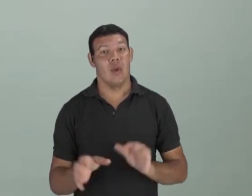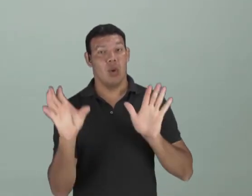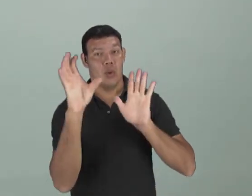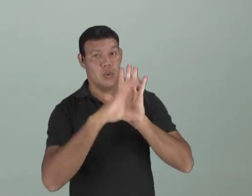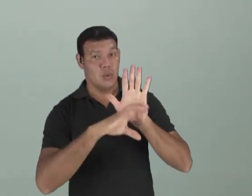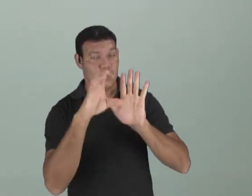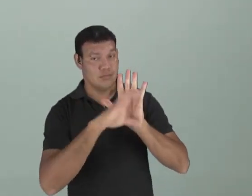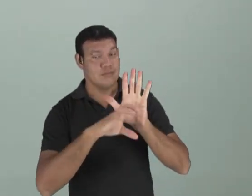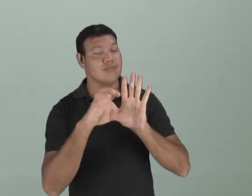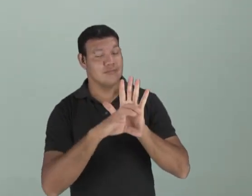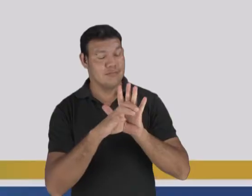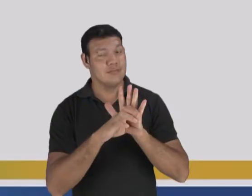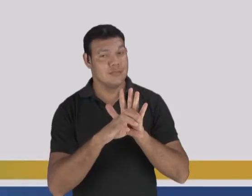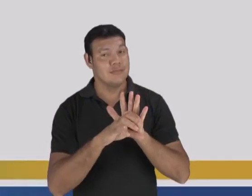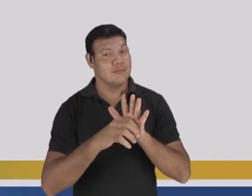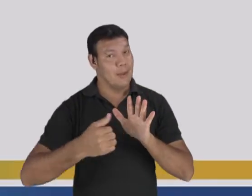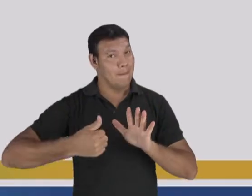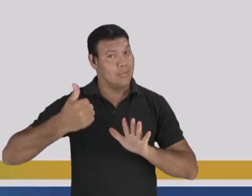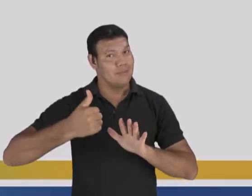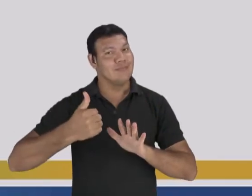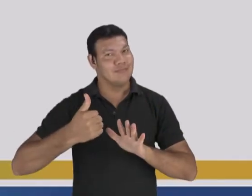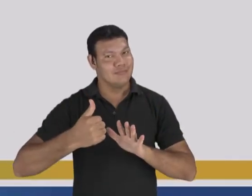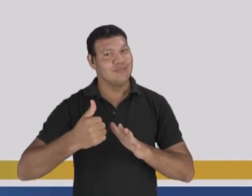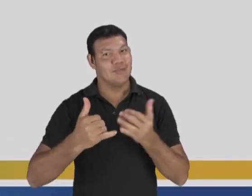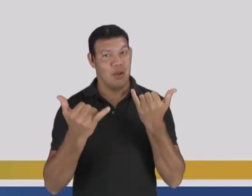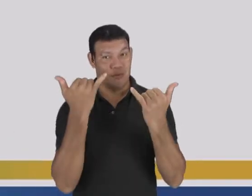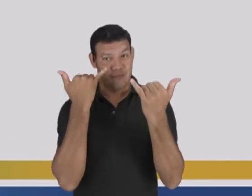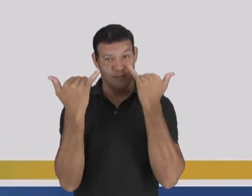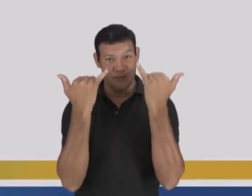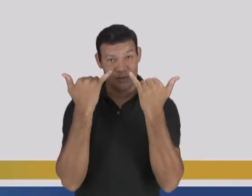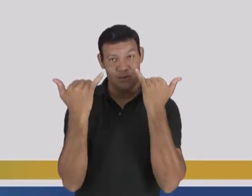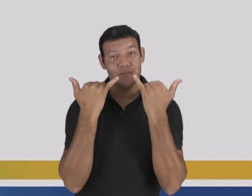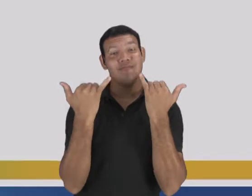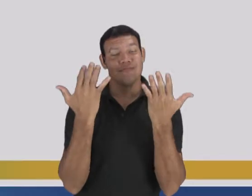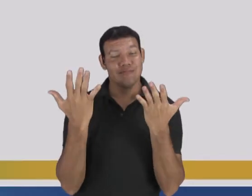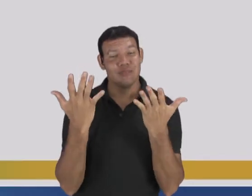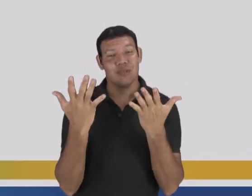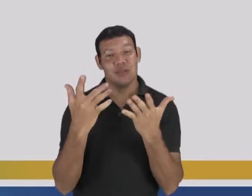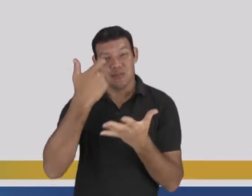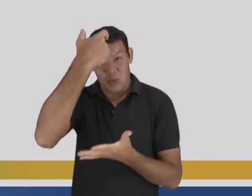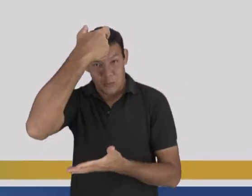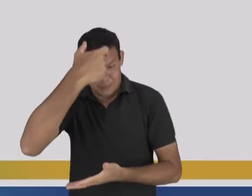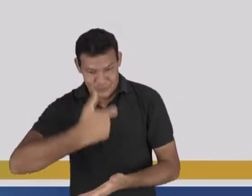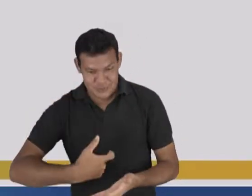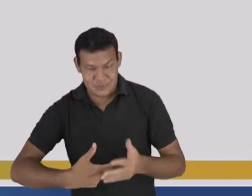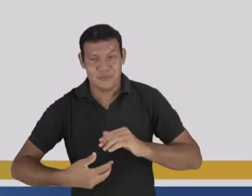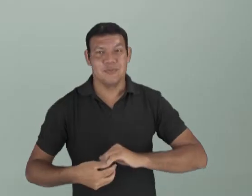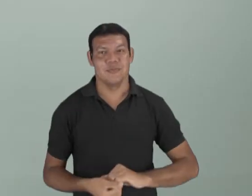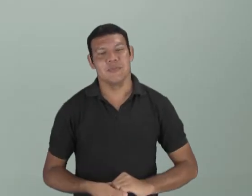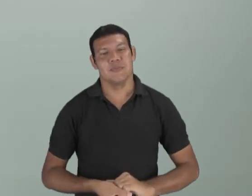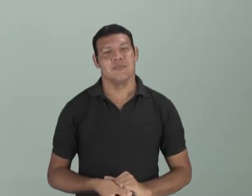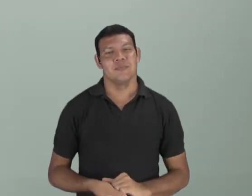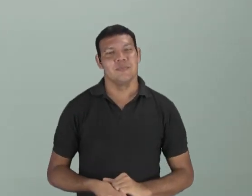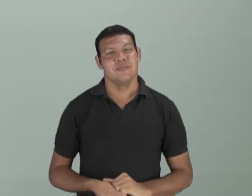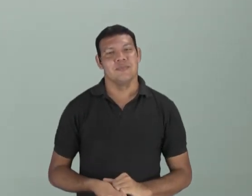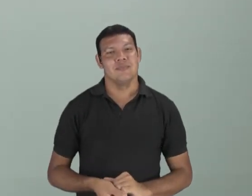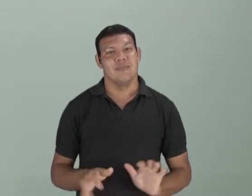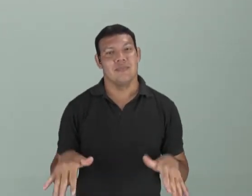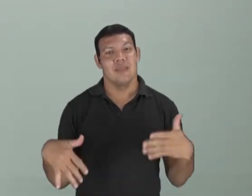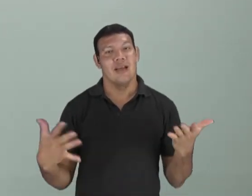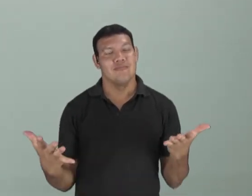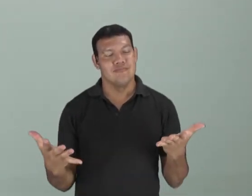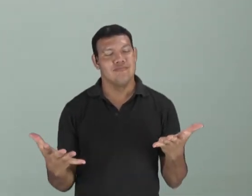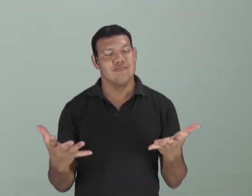são os dados personais. Ou seja, pessoal, vocês estão chegando agora no sexto ano, né? Vão ter contato com